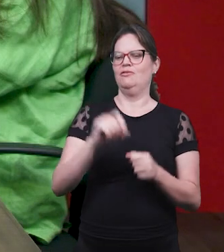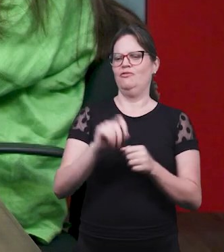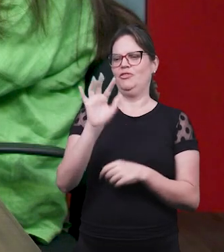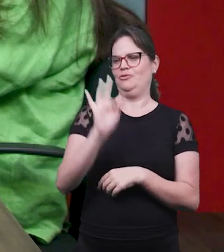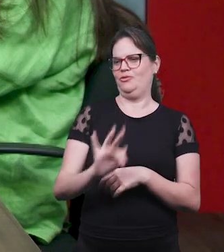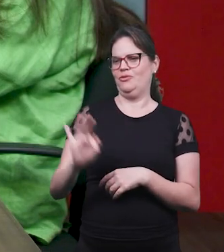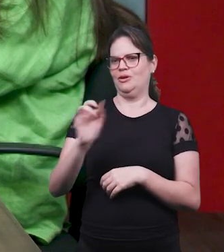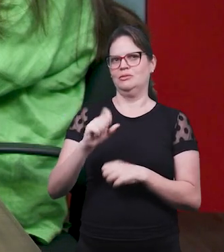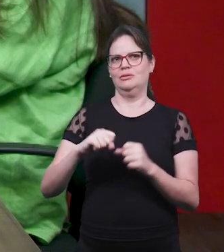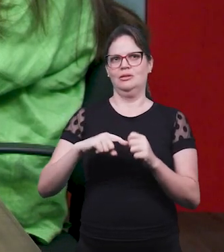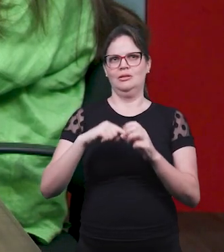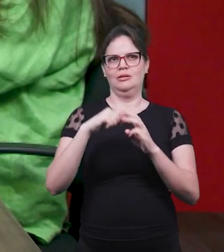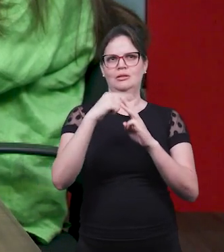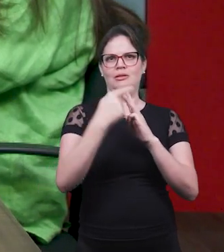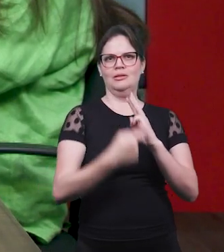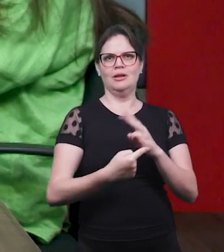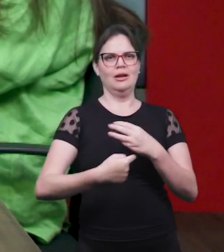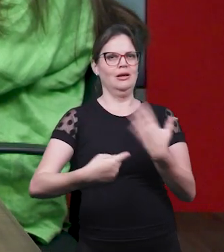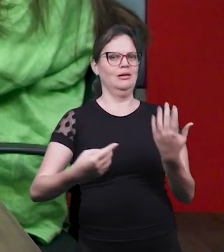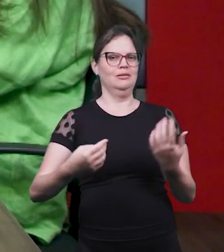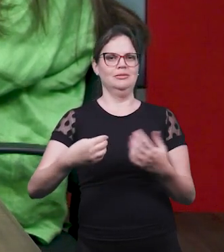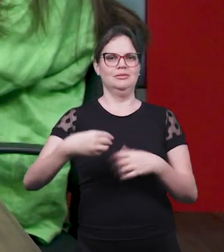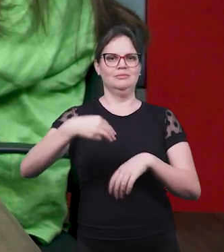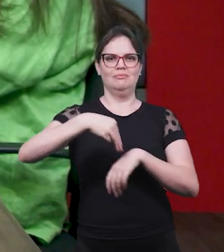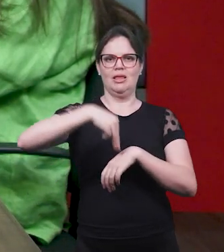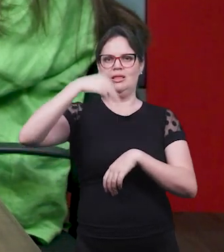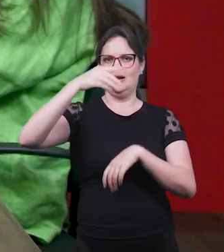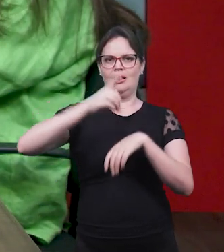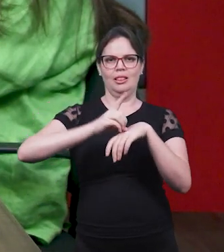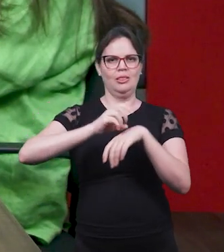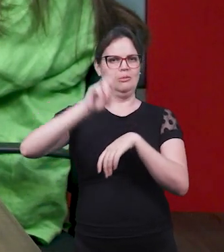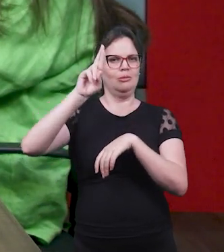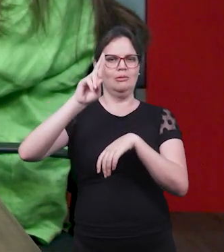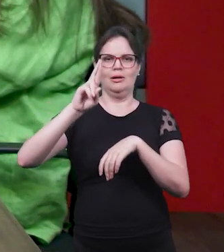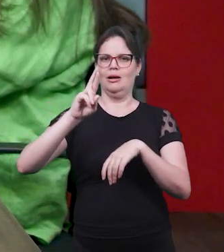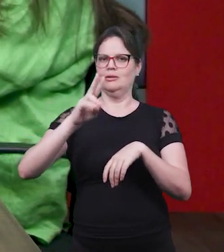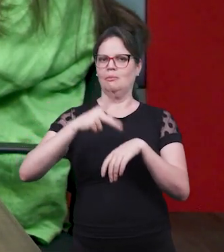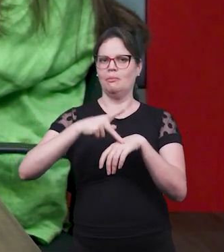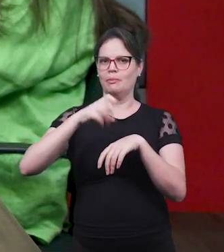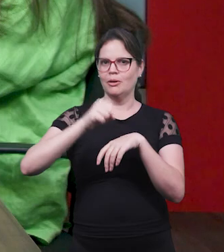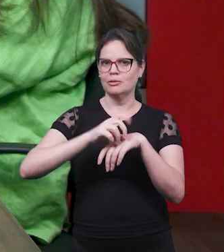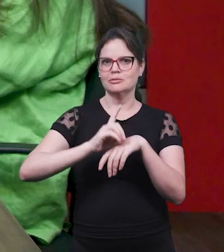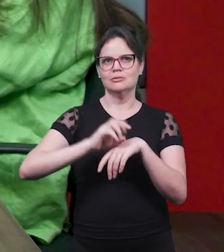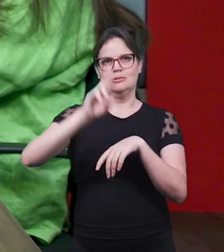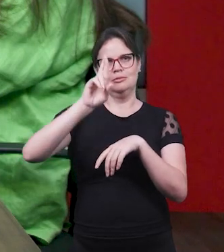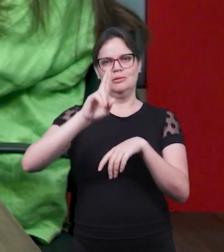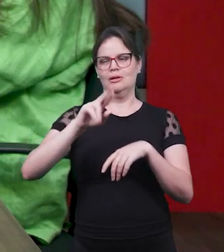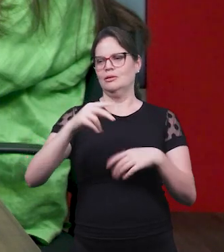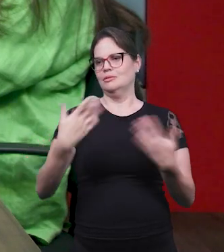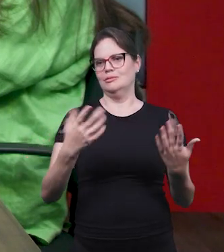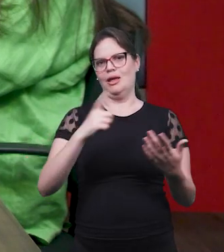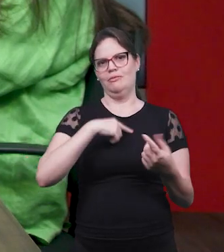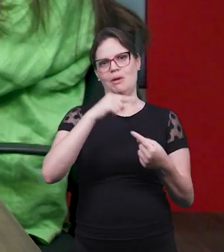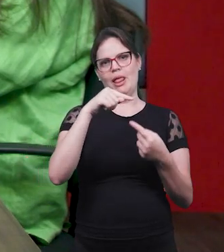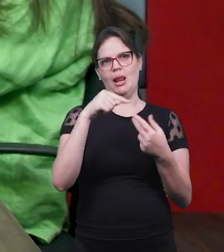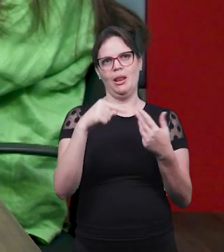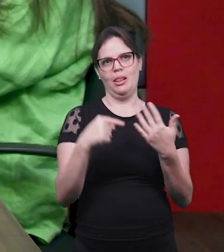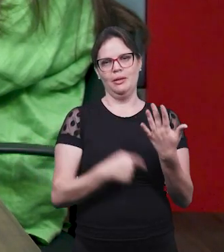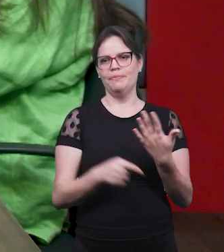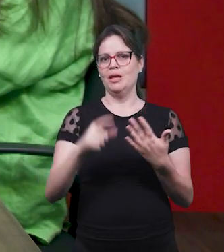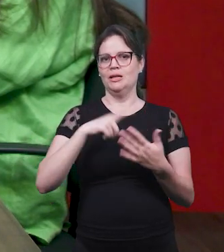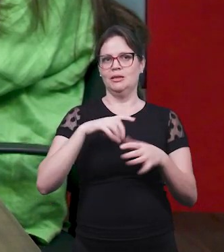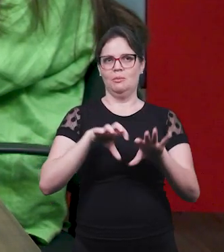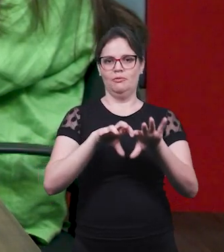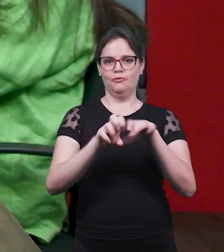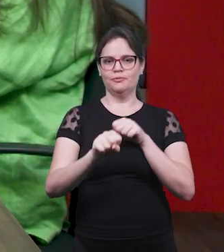fez 3 MBA, iniciou um mestrado, aqui tem uma função muito importante